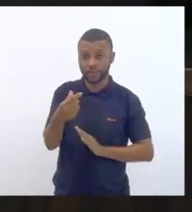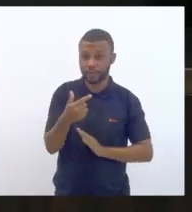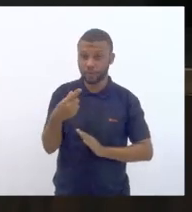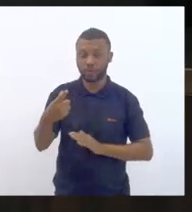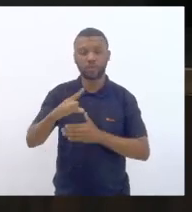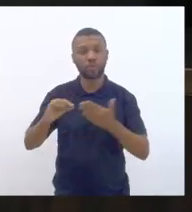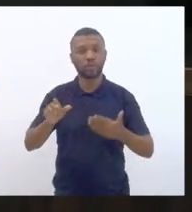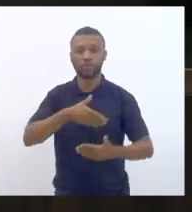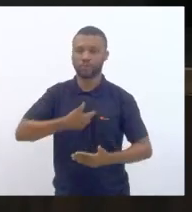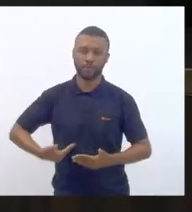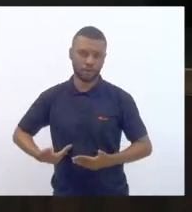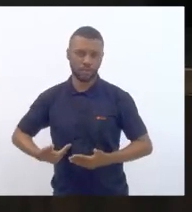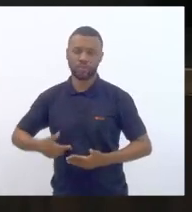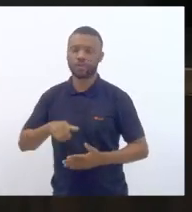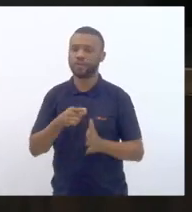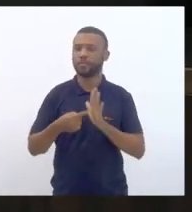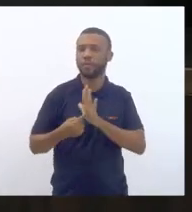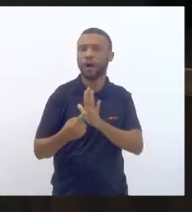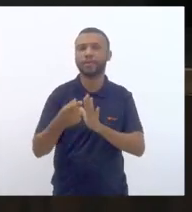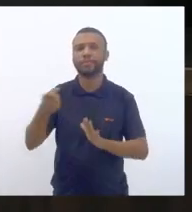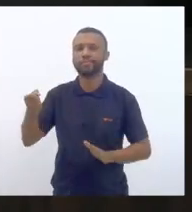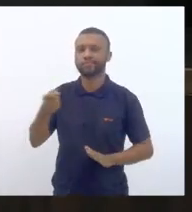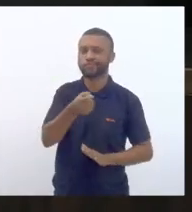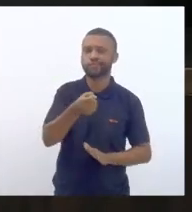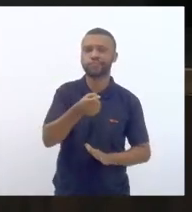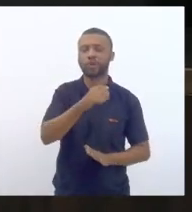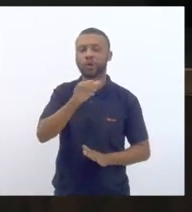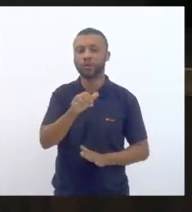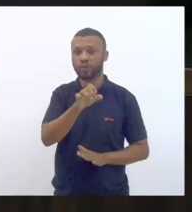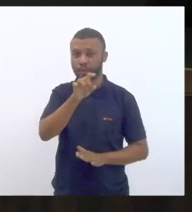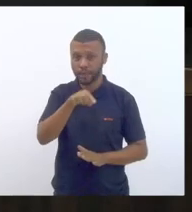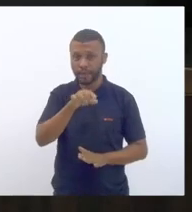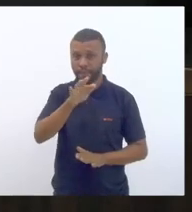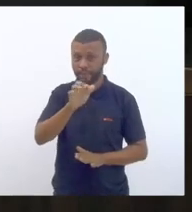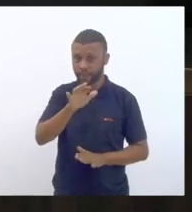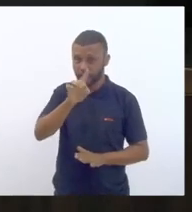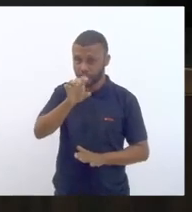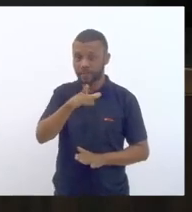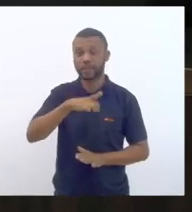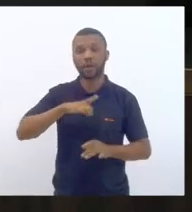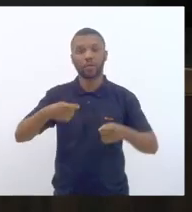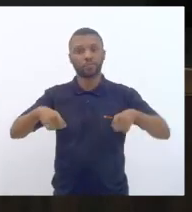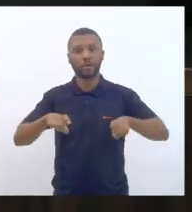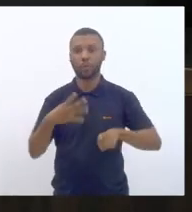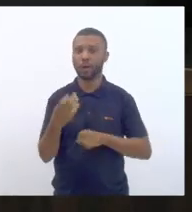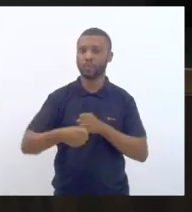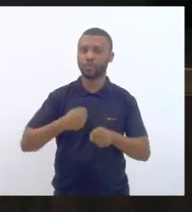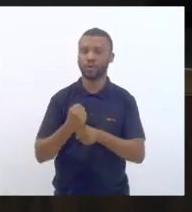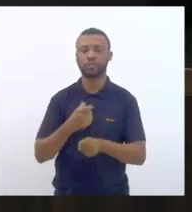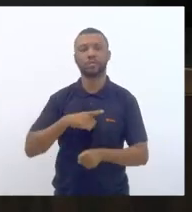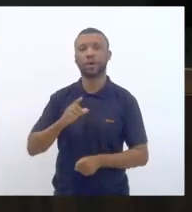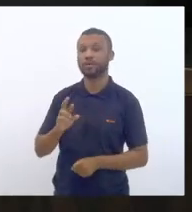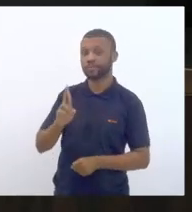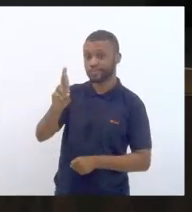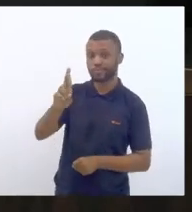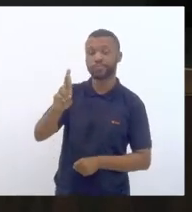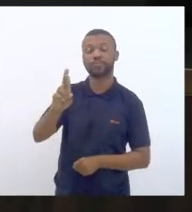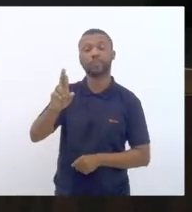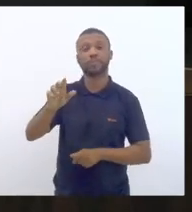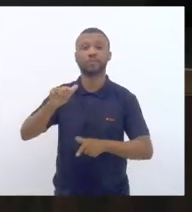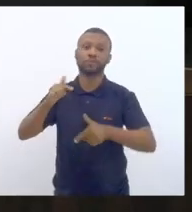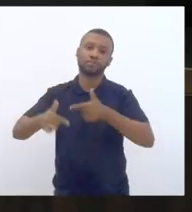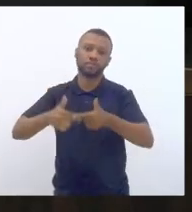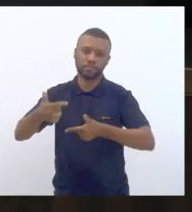do Poder Executivo, que indica a recondução de José Fernandes Moraes Alves para exercer o mandato de 4 anos como conselheiro da Agência Reguladora de Serviços